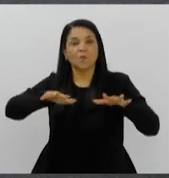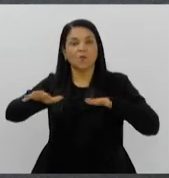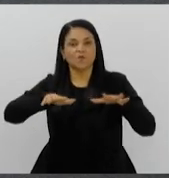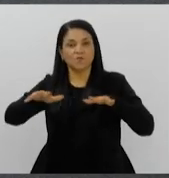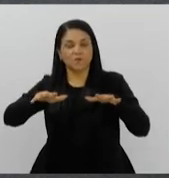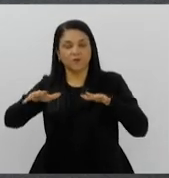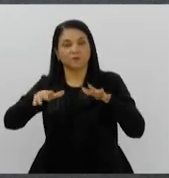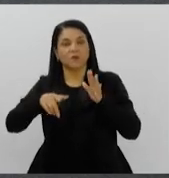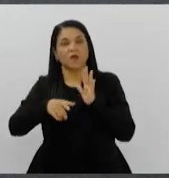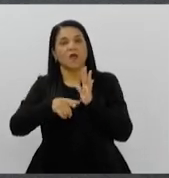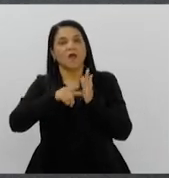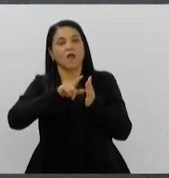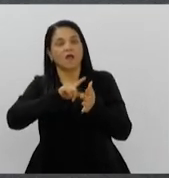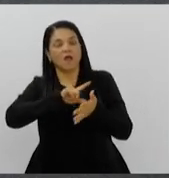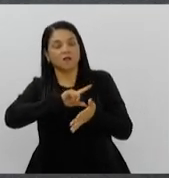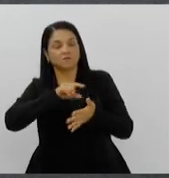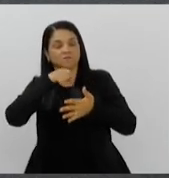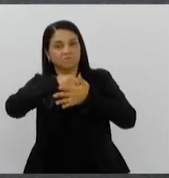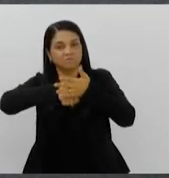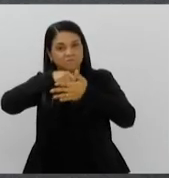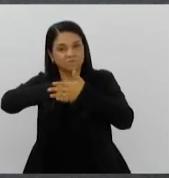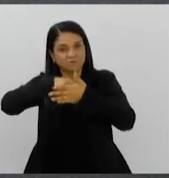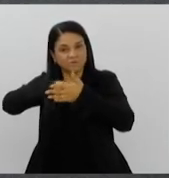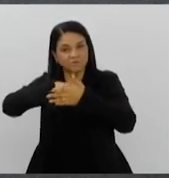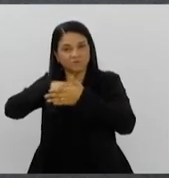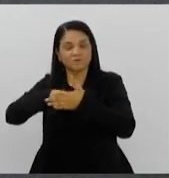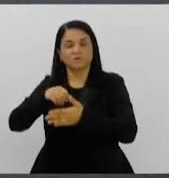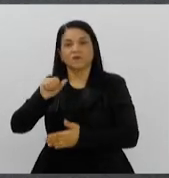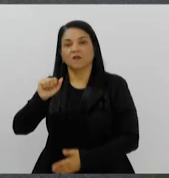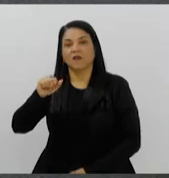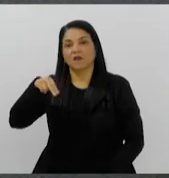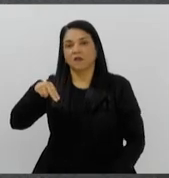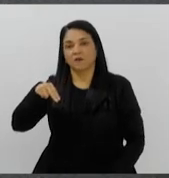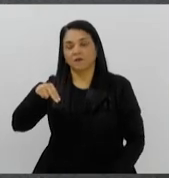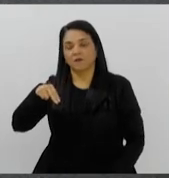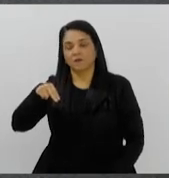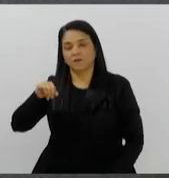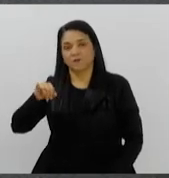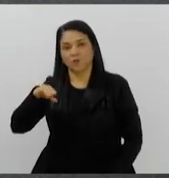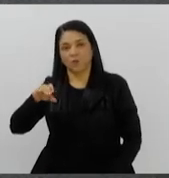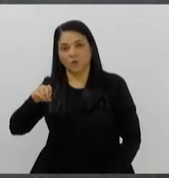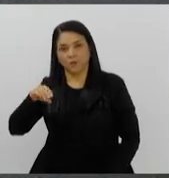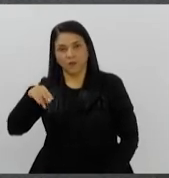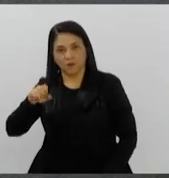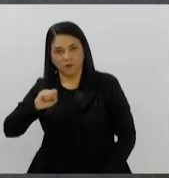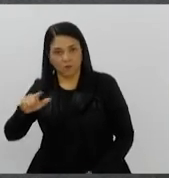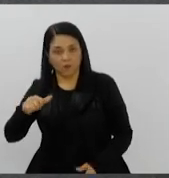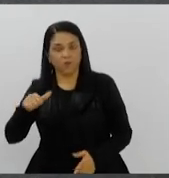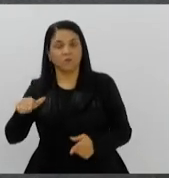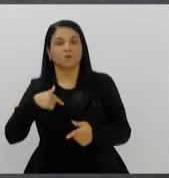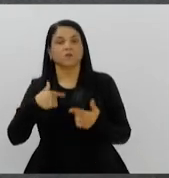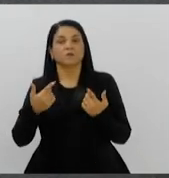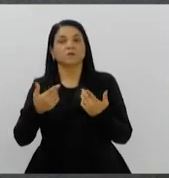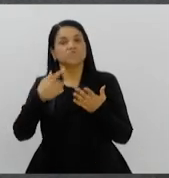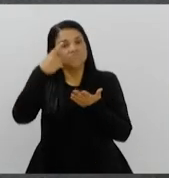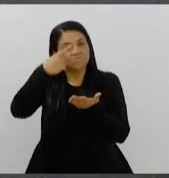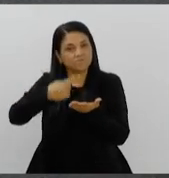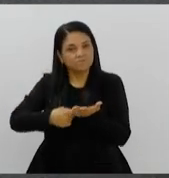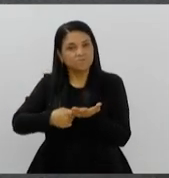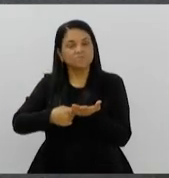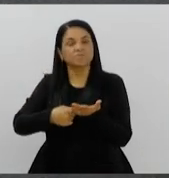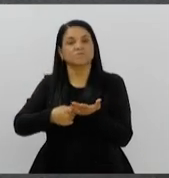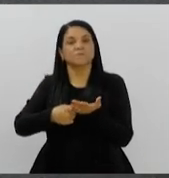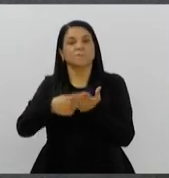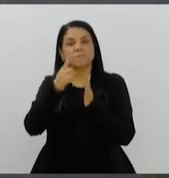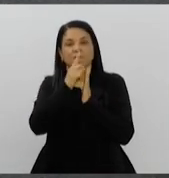luta antimanicomial. O nosso gabinete foi um instrumento sensível e importante e queria afirmar o nosso compromisso com as diretrizes dessa